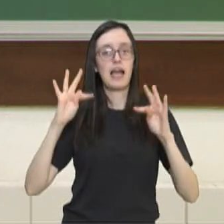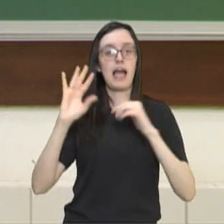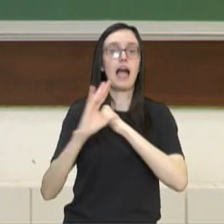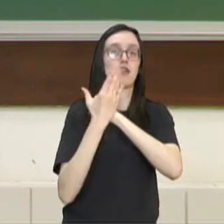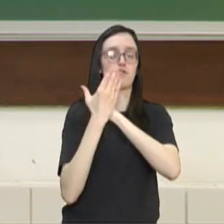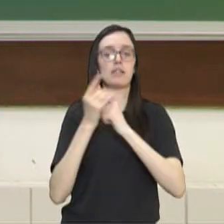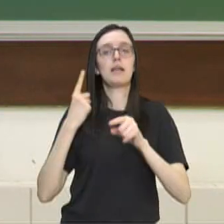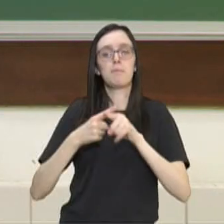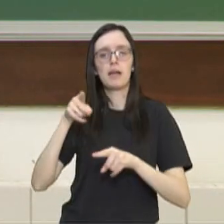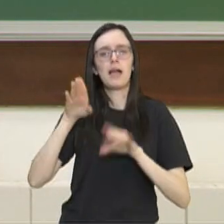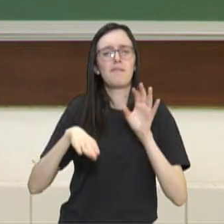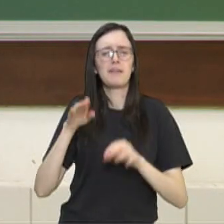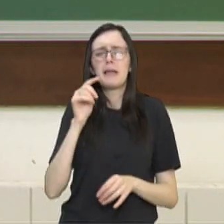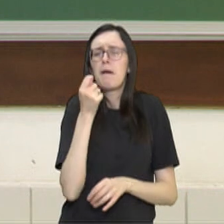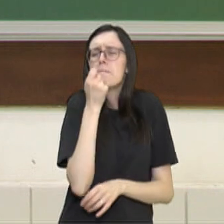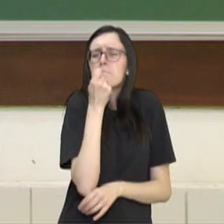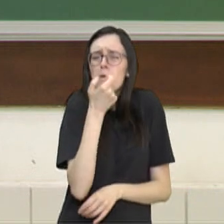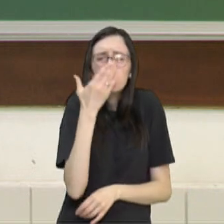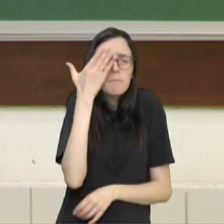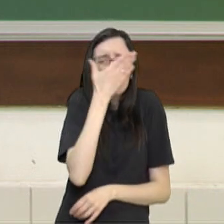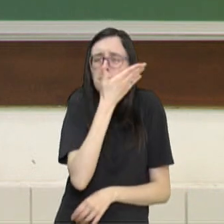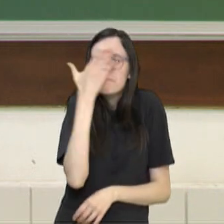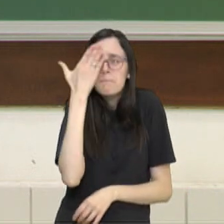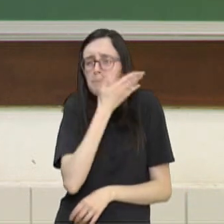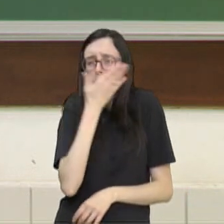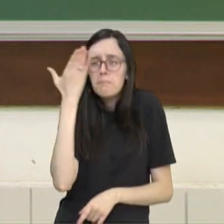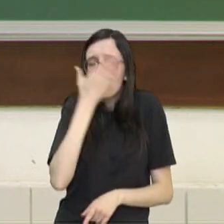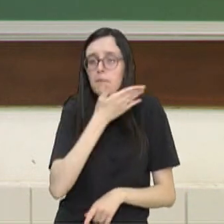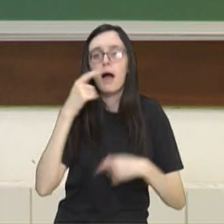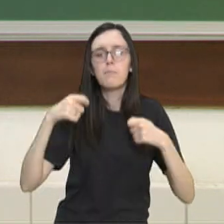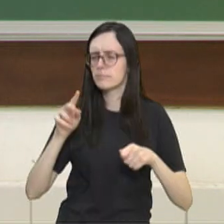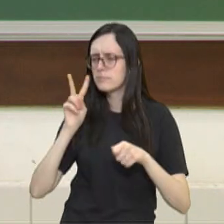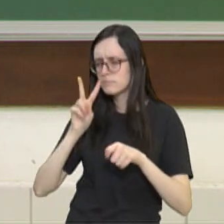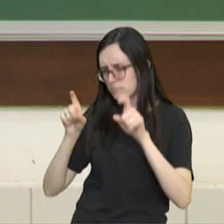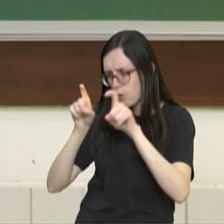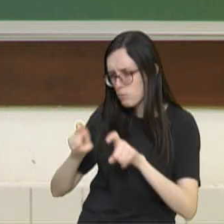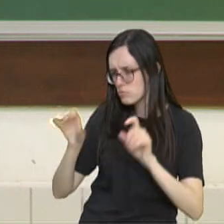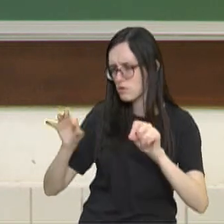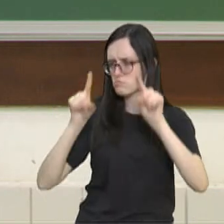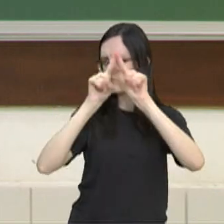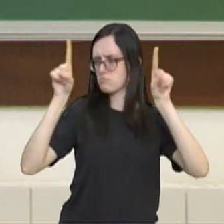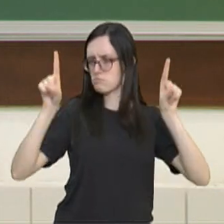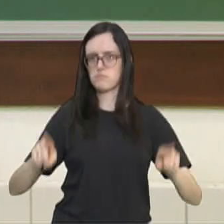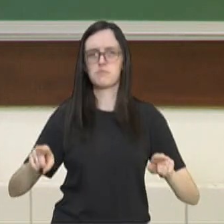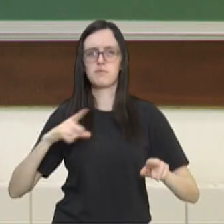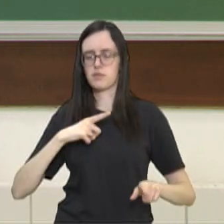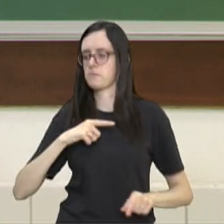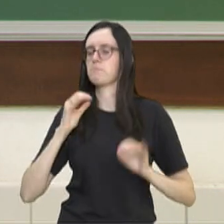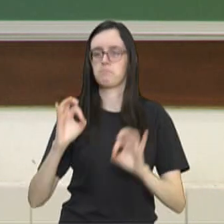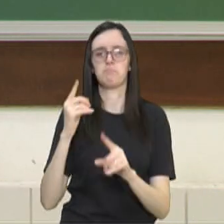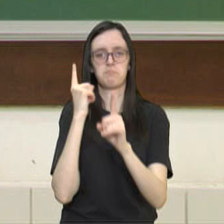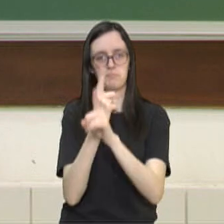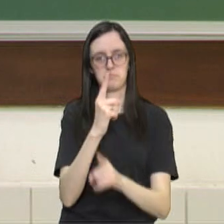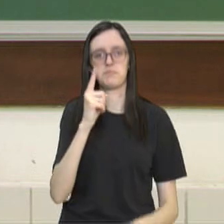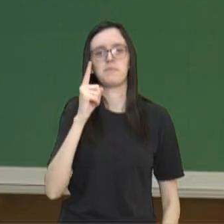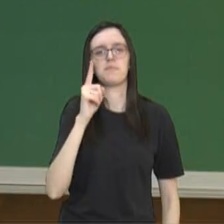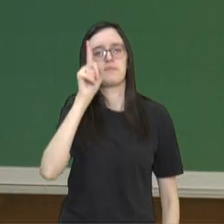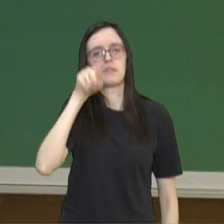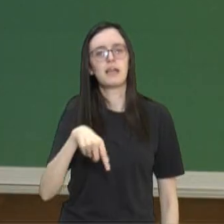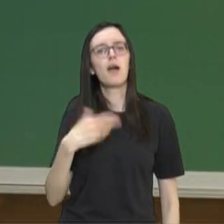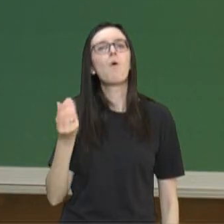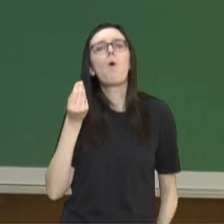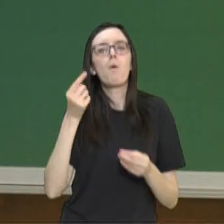resposta. O impedimento, pessoal, ao contrário do impedimento do futebol, o futsal não